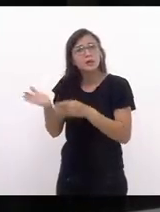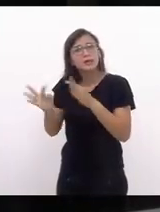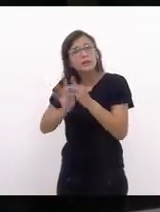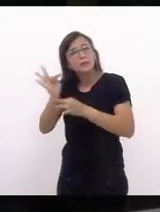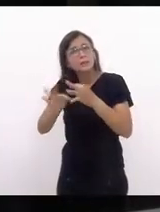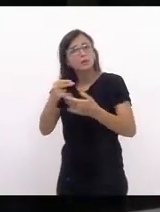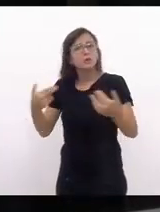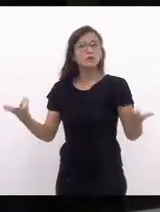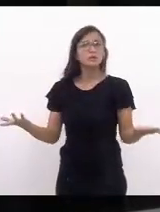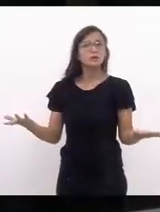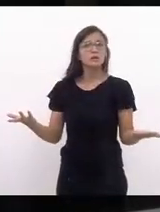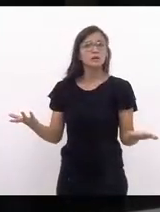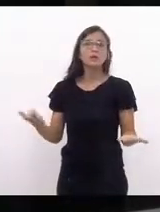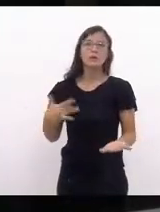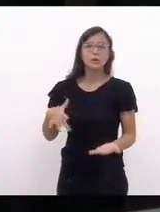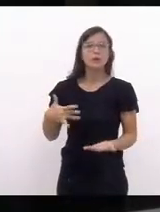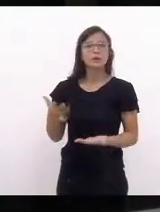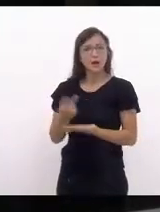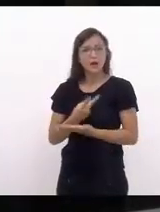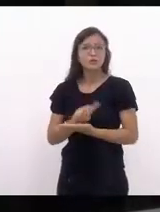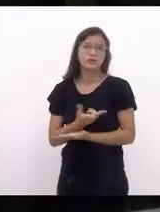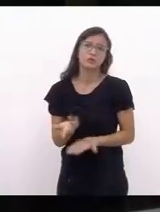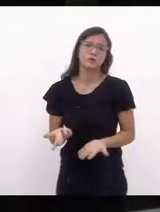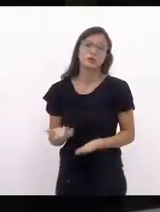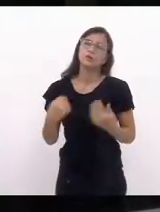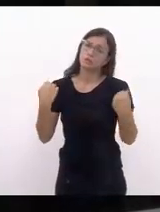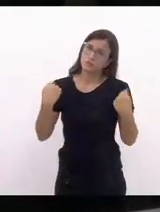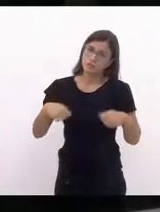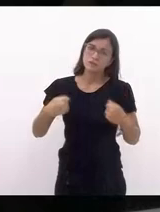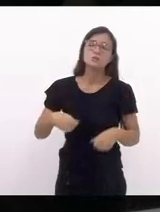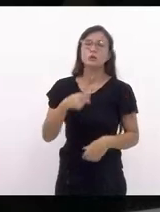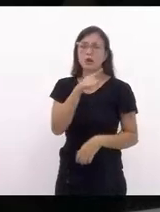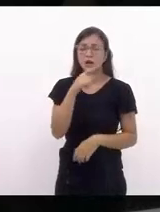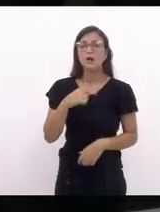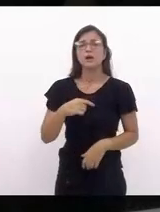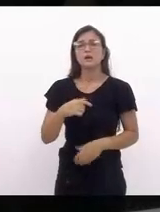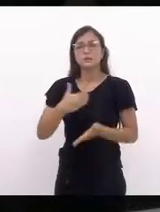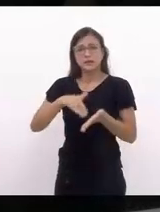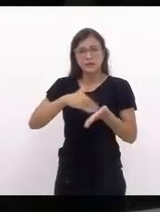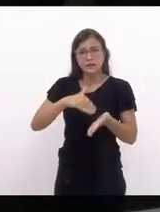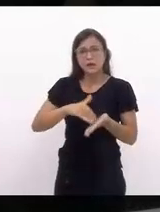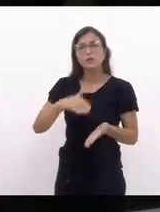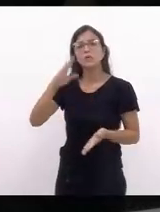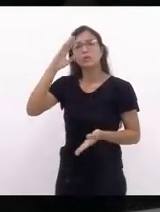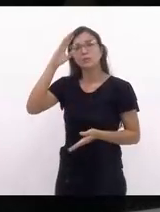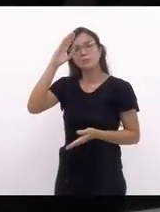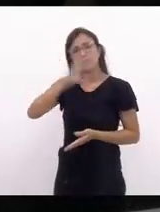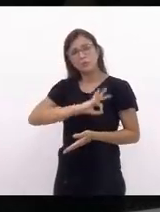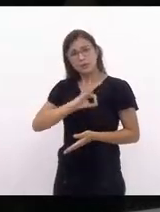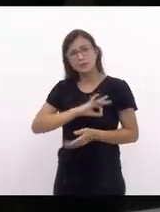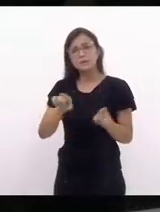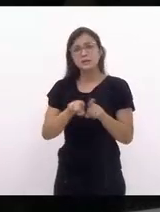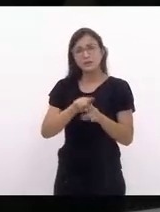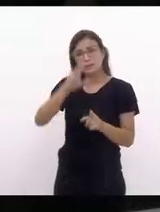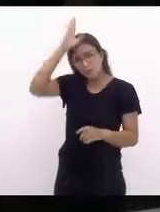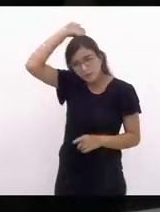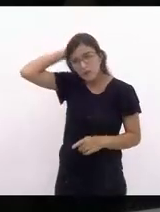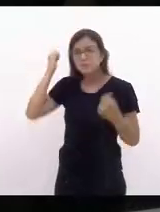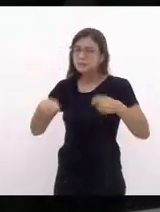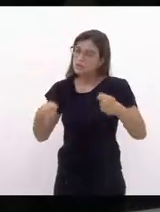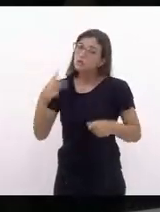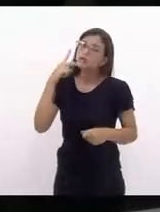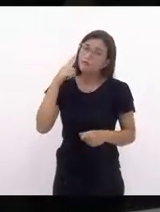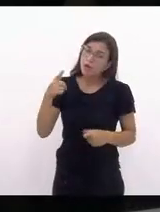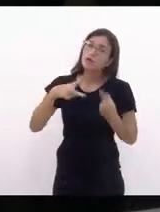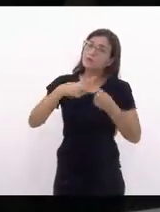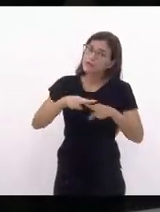encarecidamente ao governador do Estado e reveja isso principalmente o secretário da polícia militar e do bombeiro e Parabéns aos